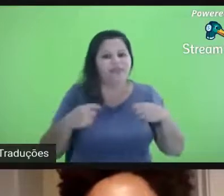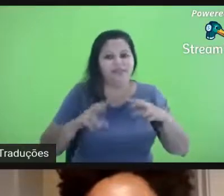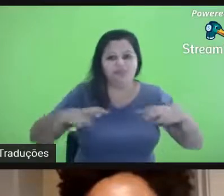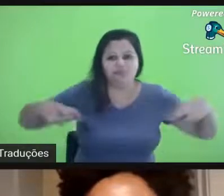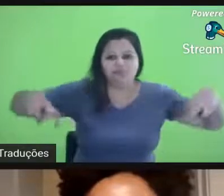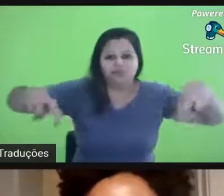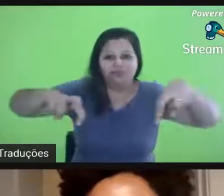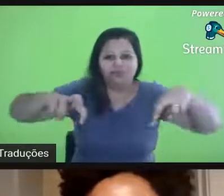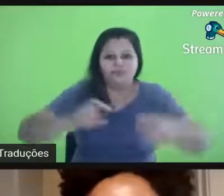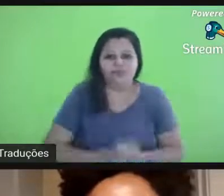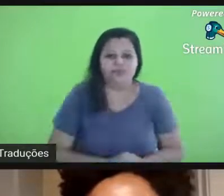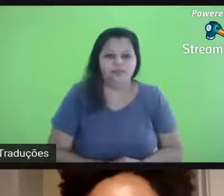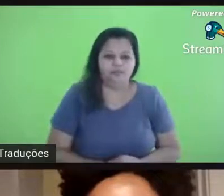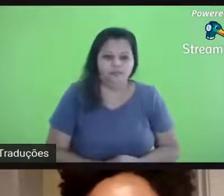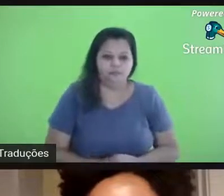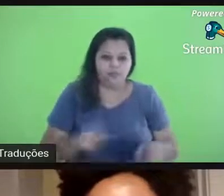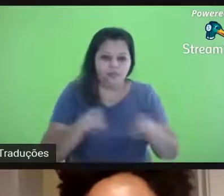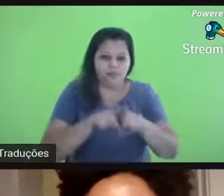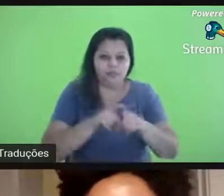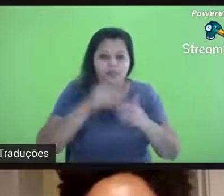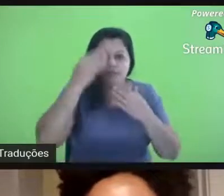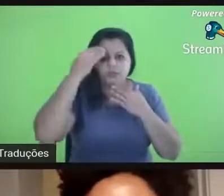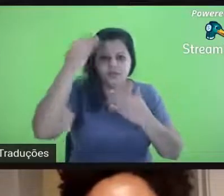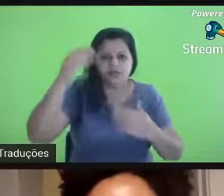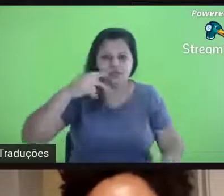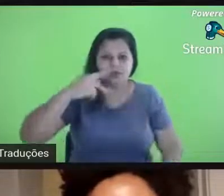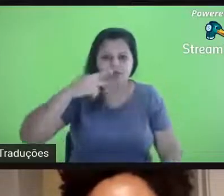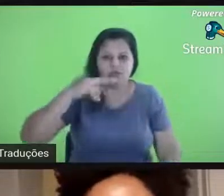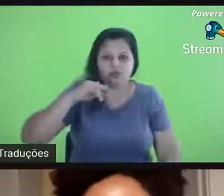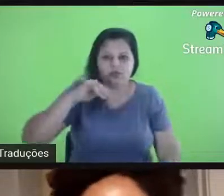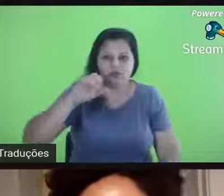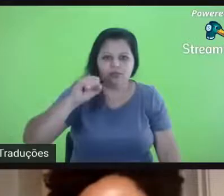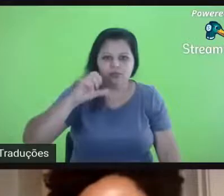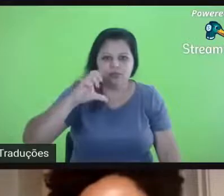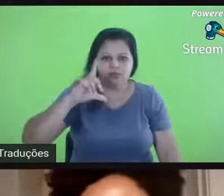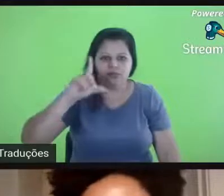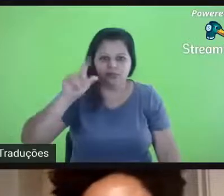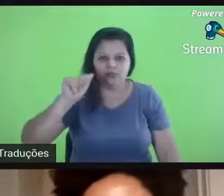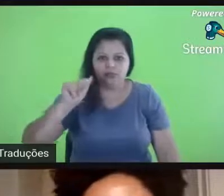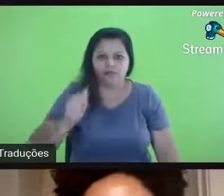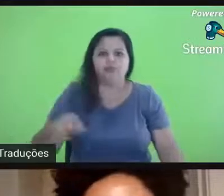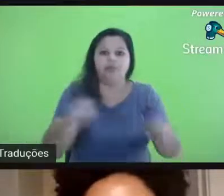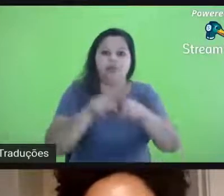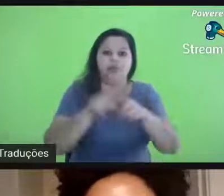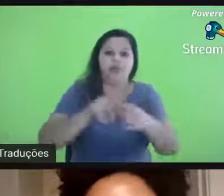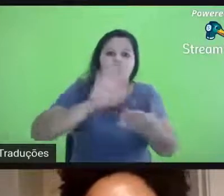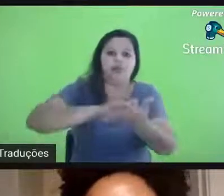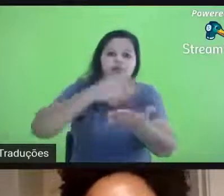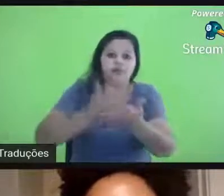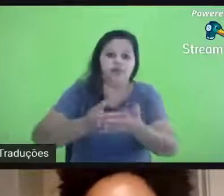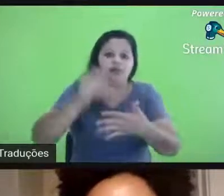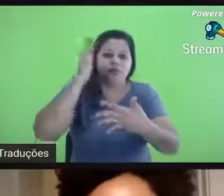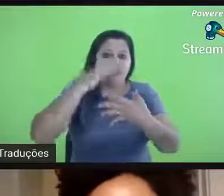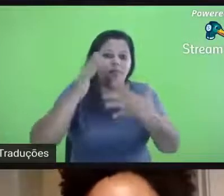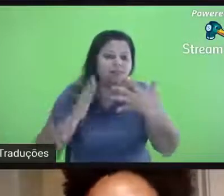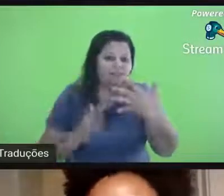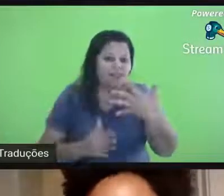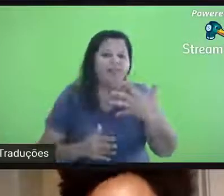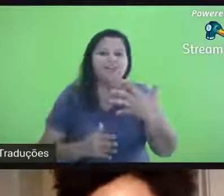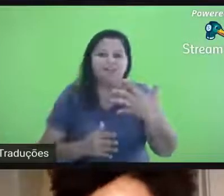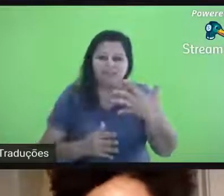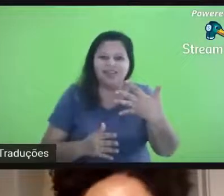E gostaria de agradecer também a Priscila, né, que organizou essa mesa, as intérpretes, que foram maravilhosas também aqui,